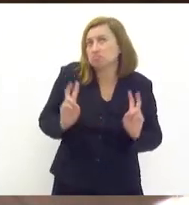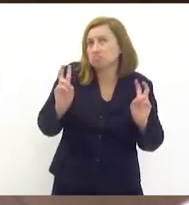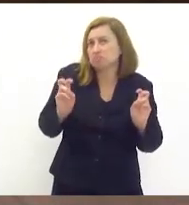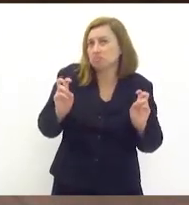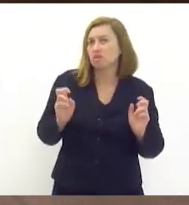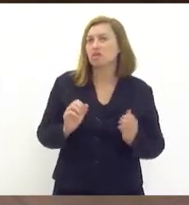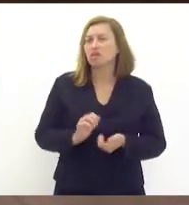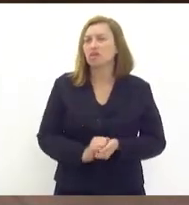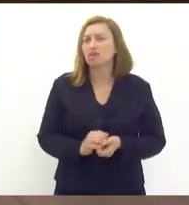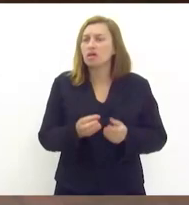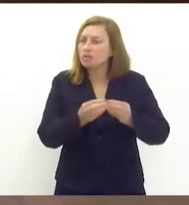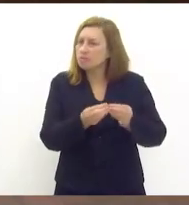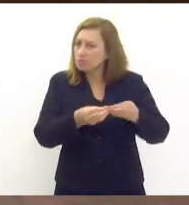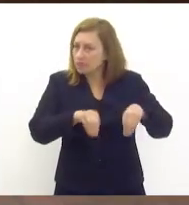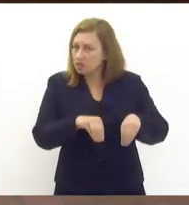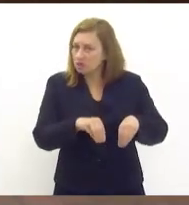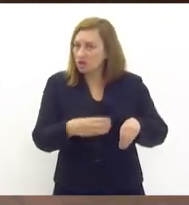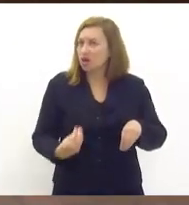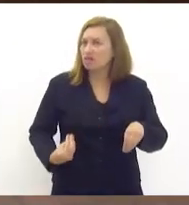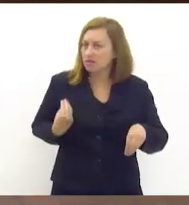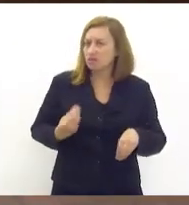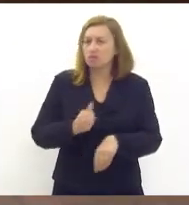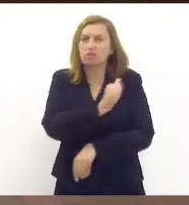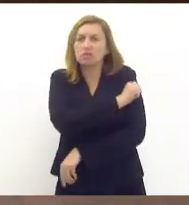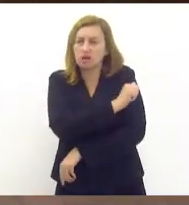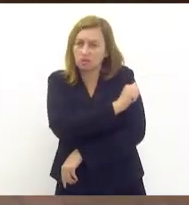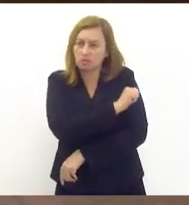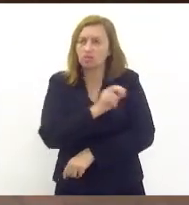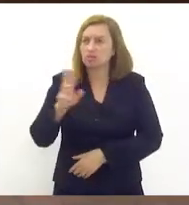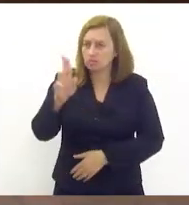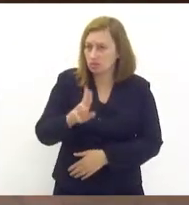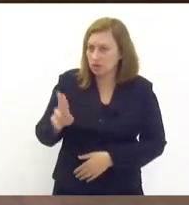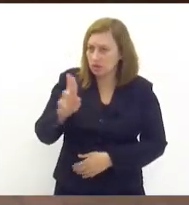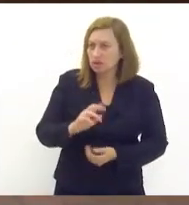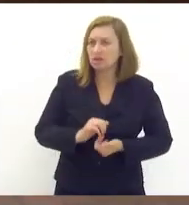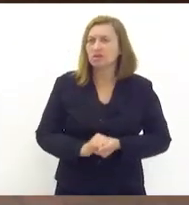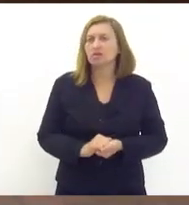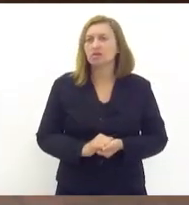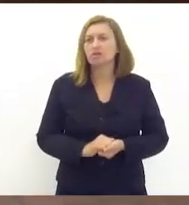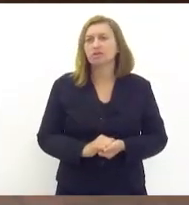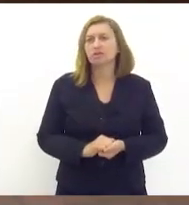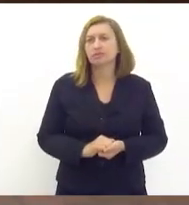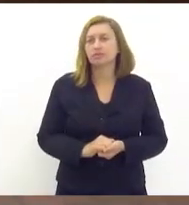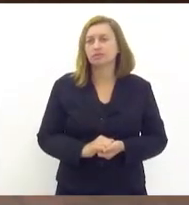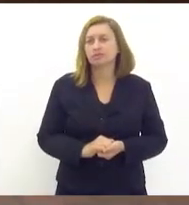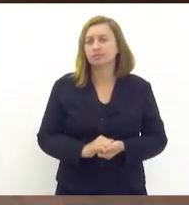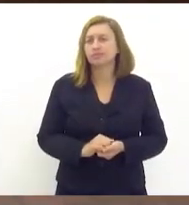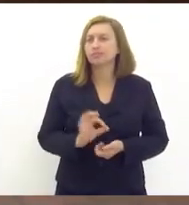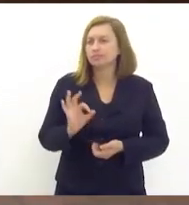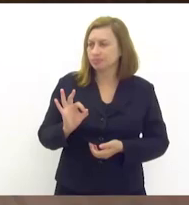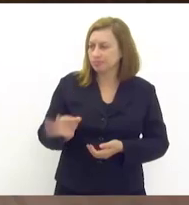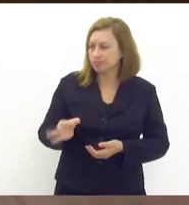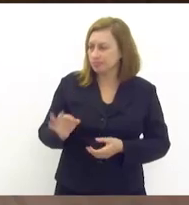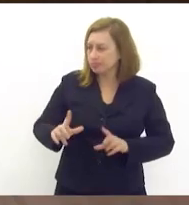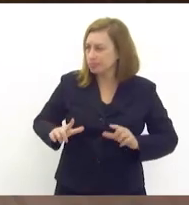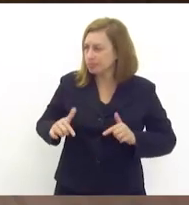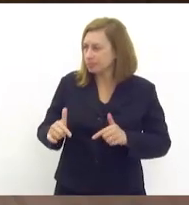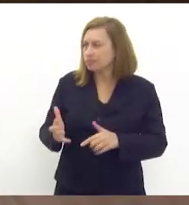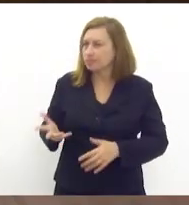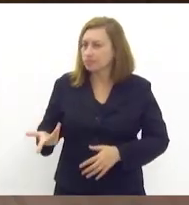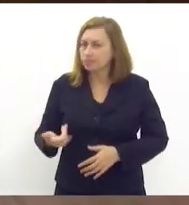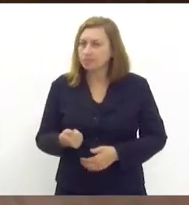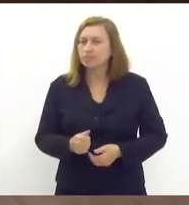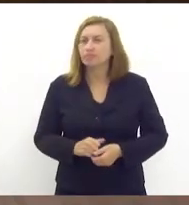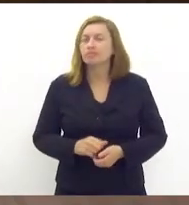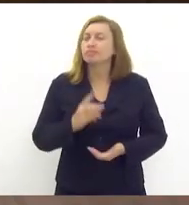vá tornar inviável a vida desse estudante a operar de forma concreta e qualificada